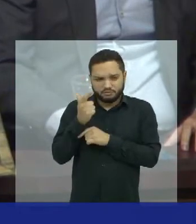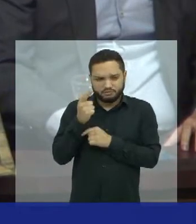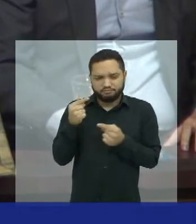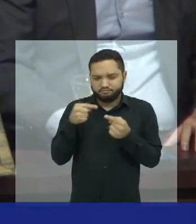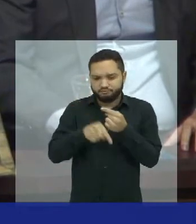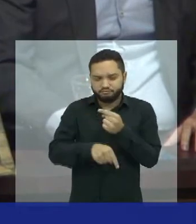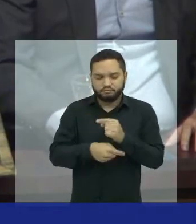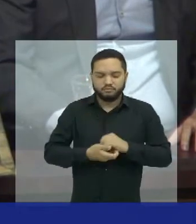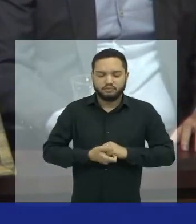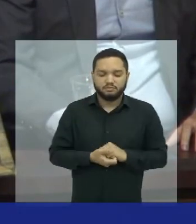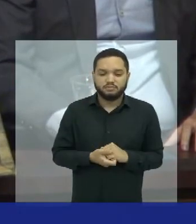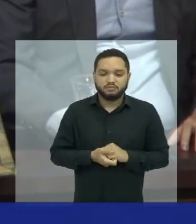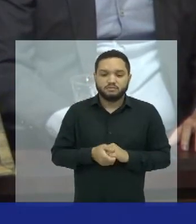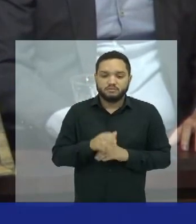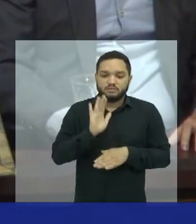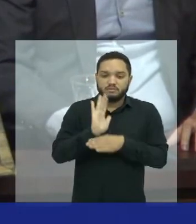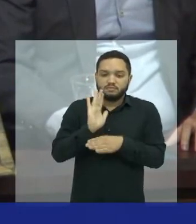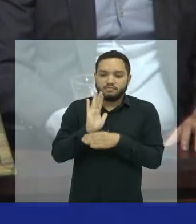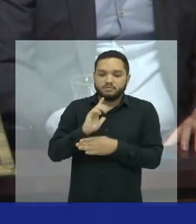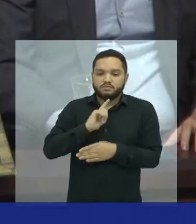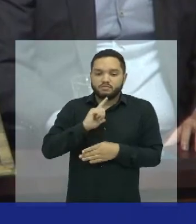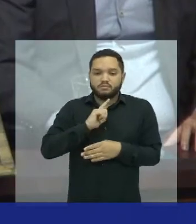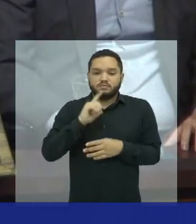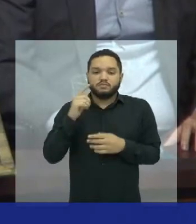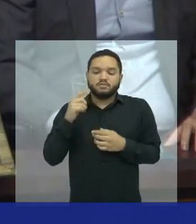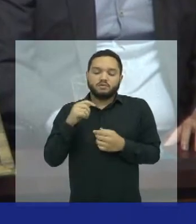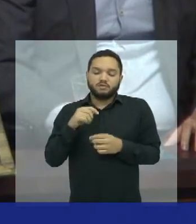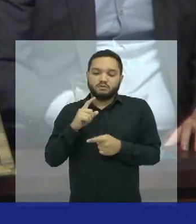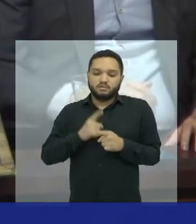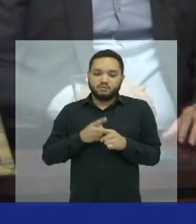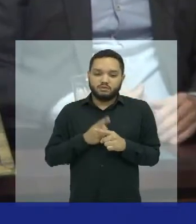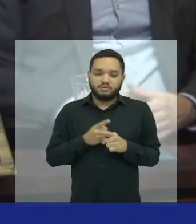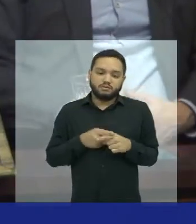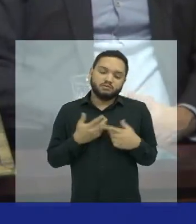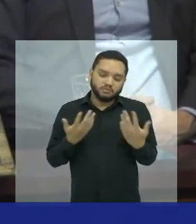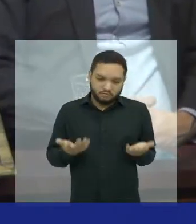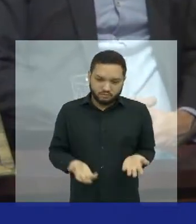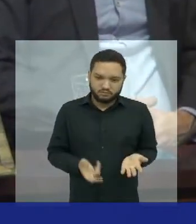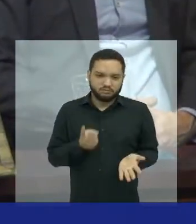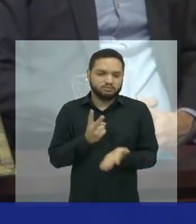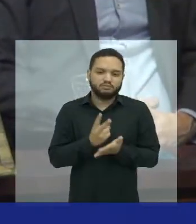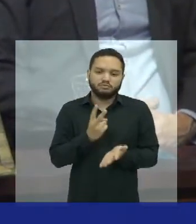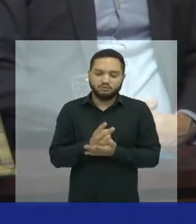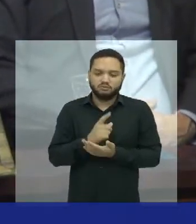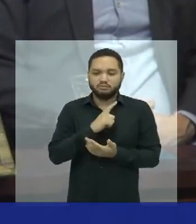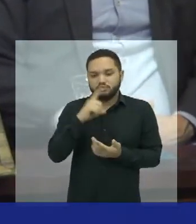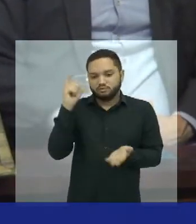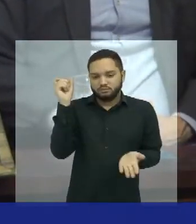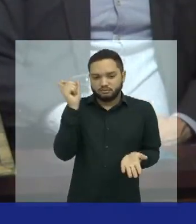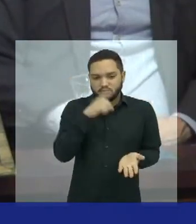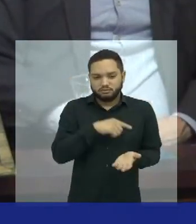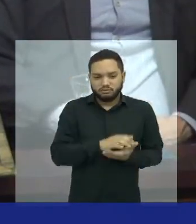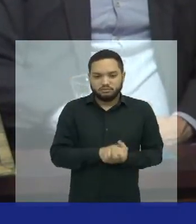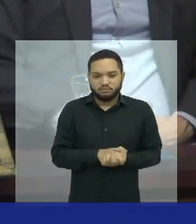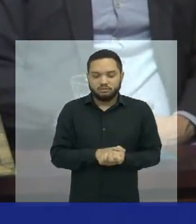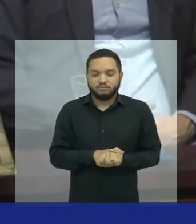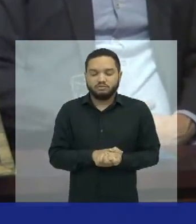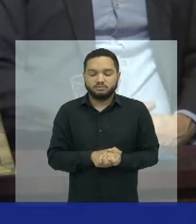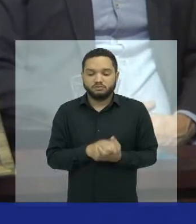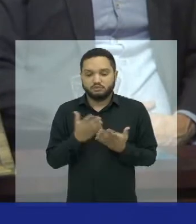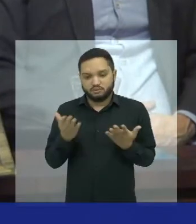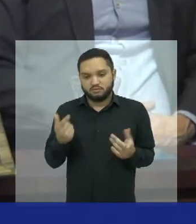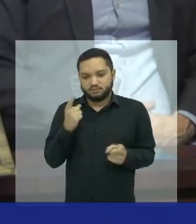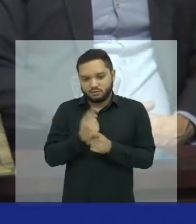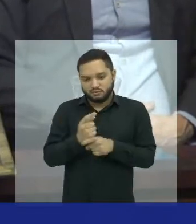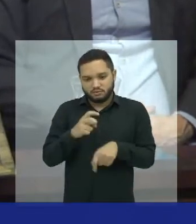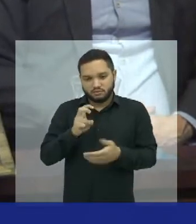E à tarde também tem outras dificuldades, porque, enfim, essa é a dificuldade, tá? Então, a gente encontrou esse